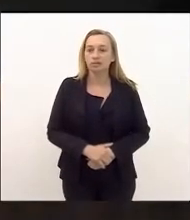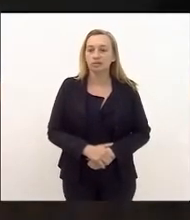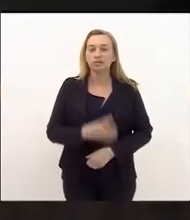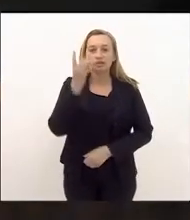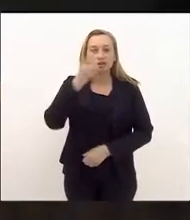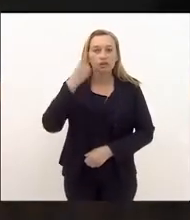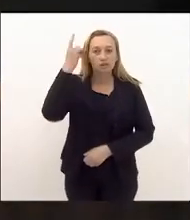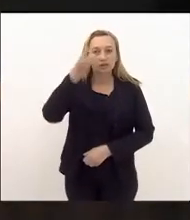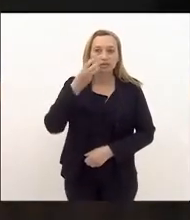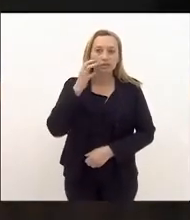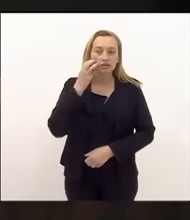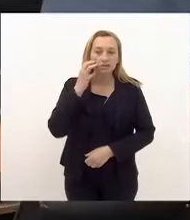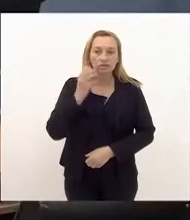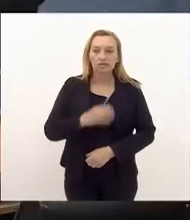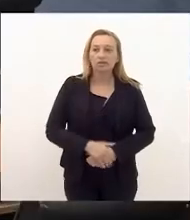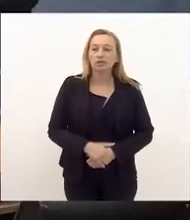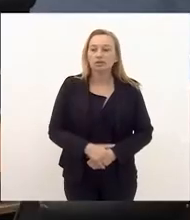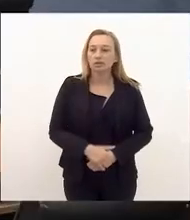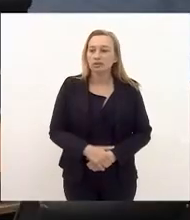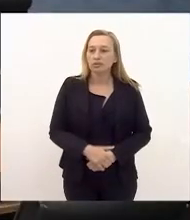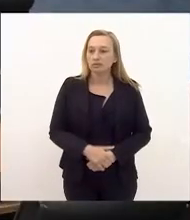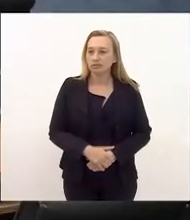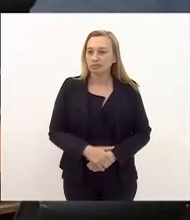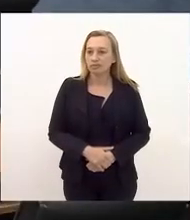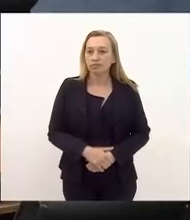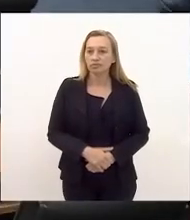Deputado Valdeque Carneiro.